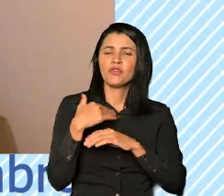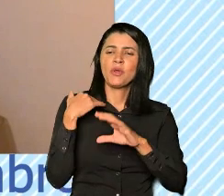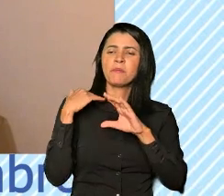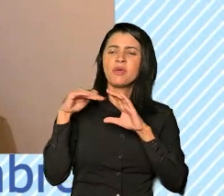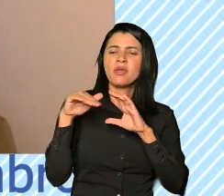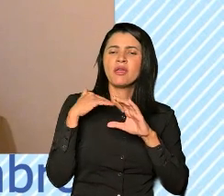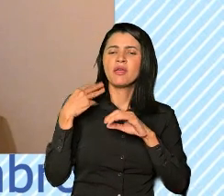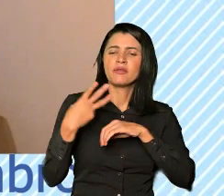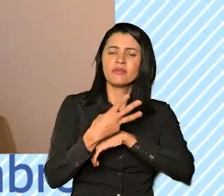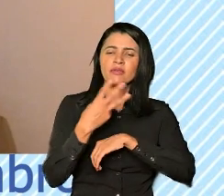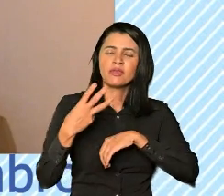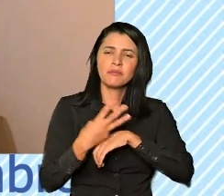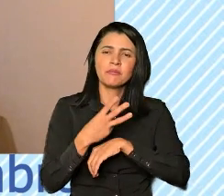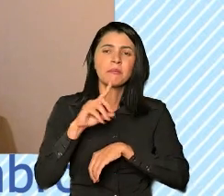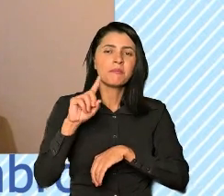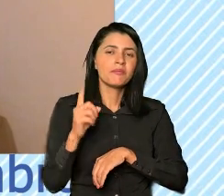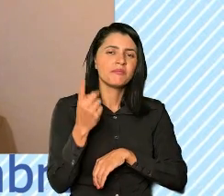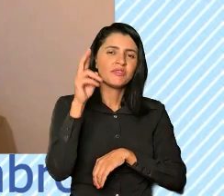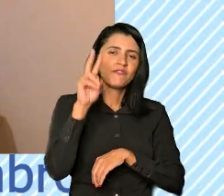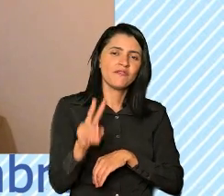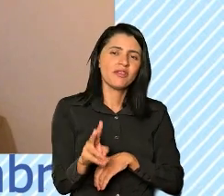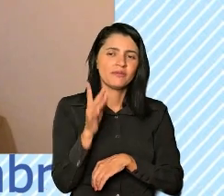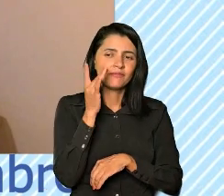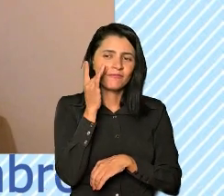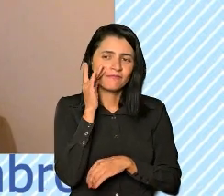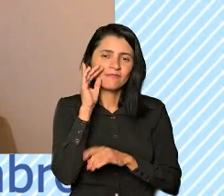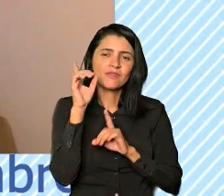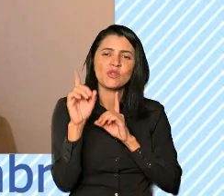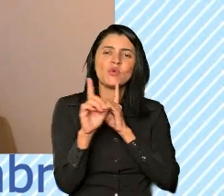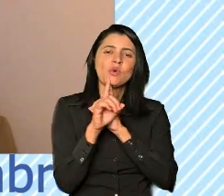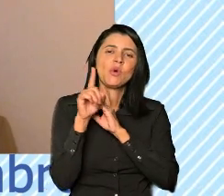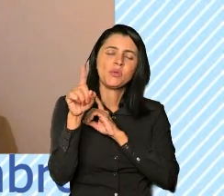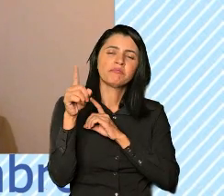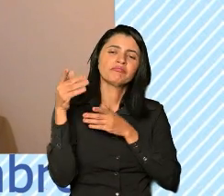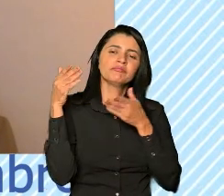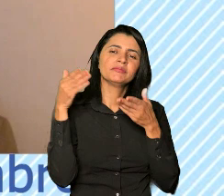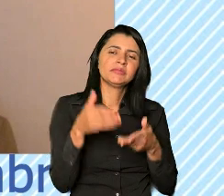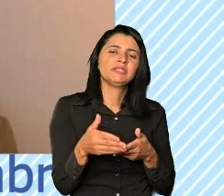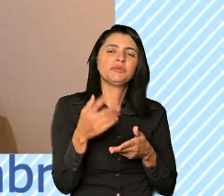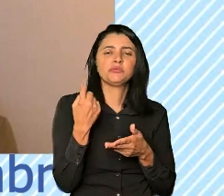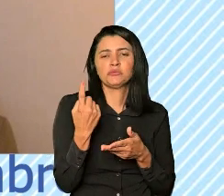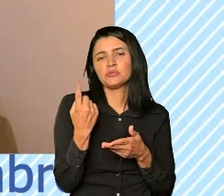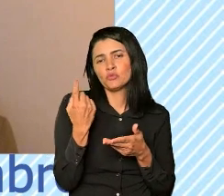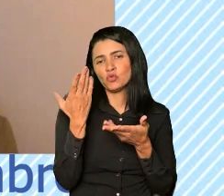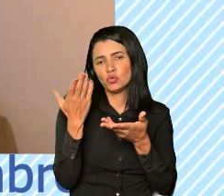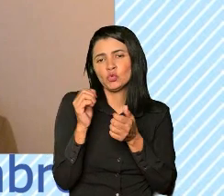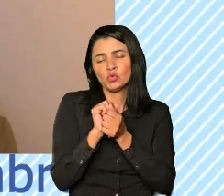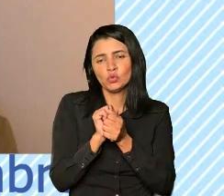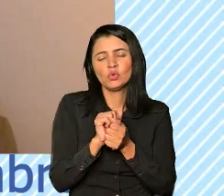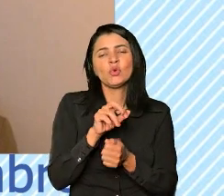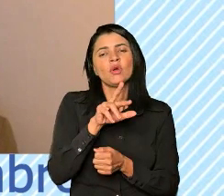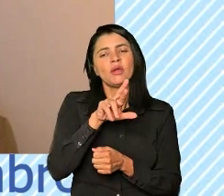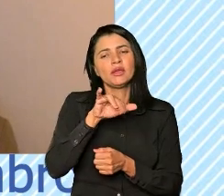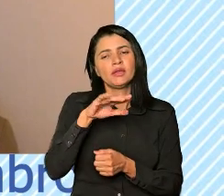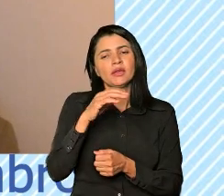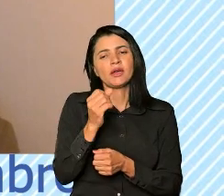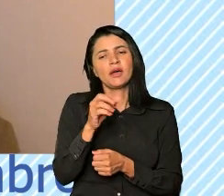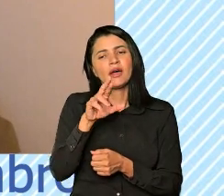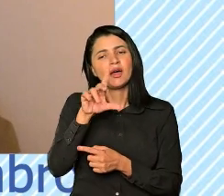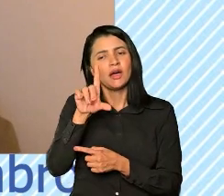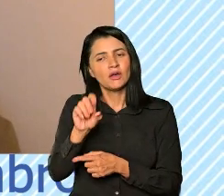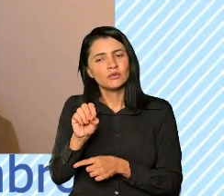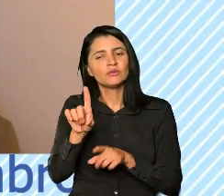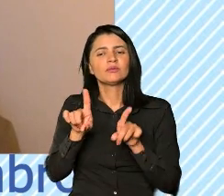por WhatsApp, mas acho que é a primeira vez que pessoalmente eu encontro e participo de alguma coisa junto com você. Com o Ricardo também, então são duas pessoas que